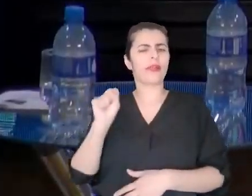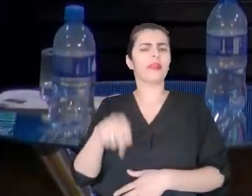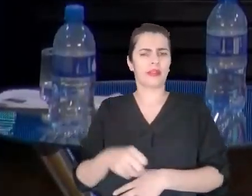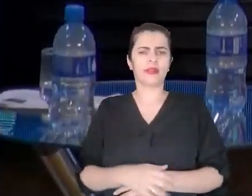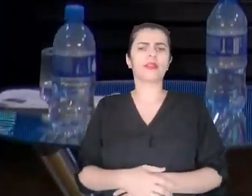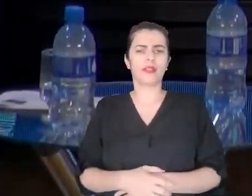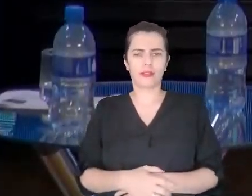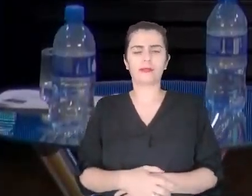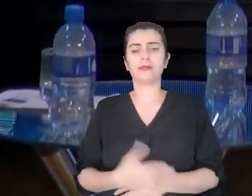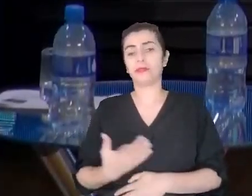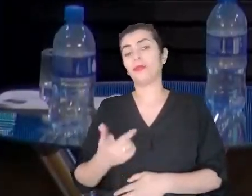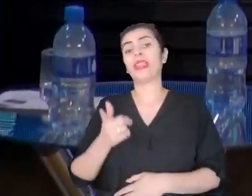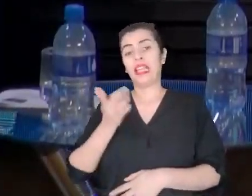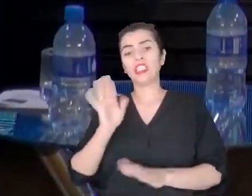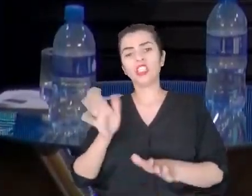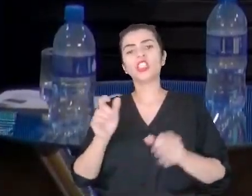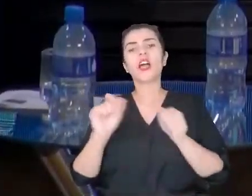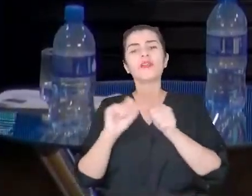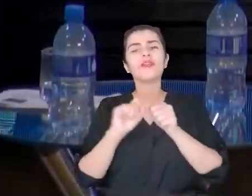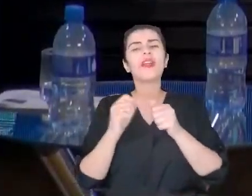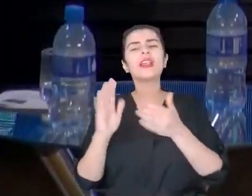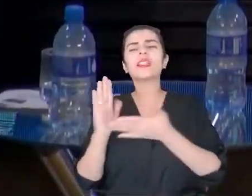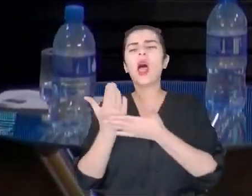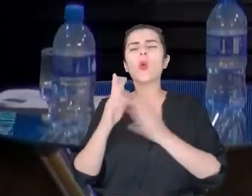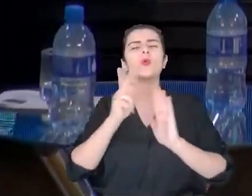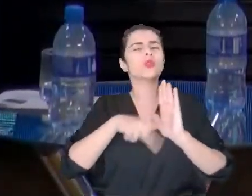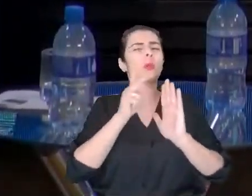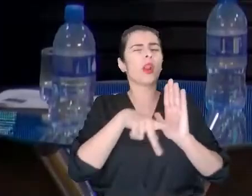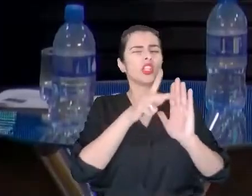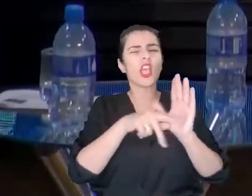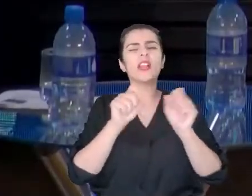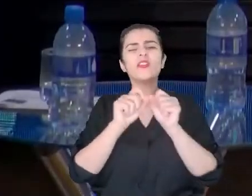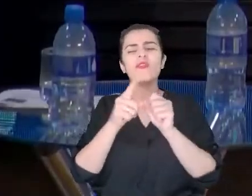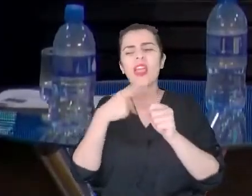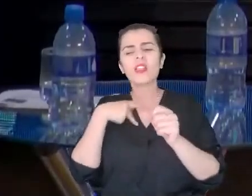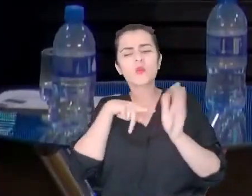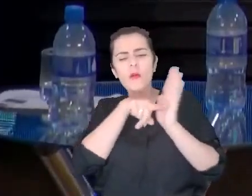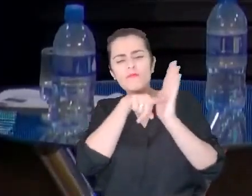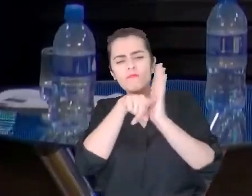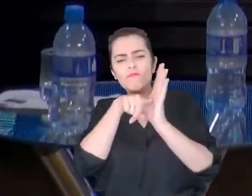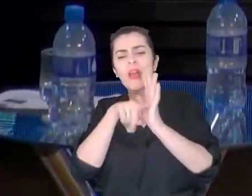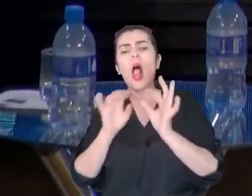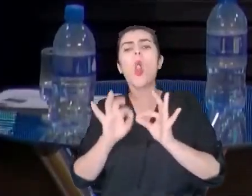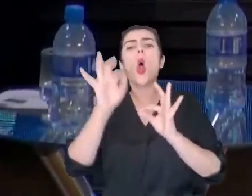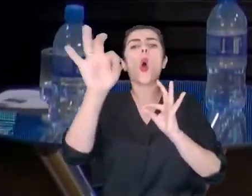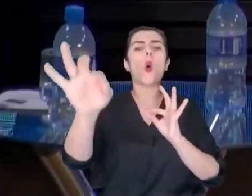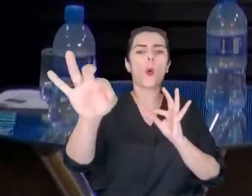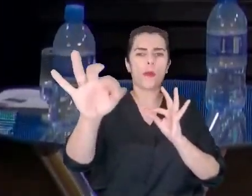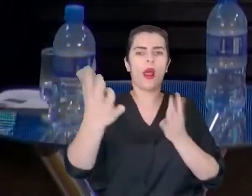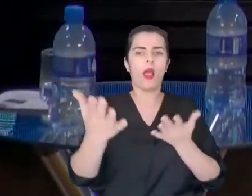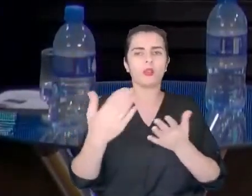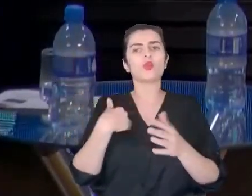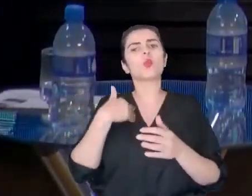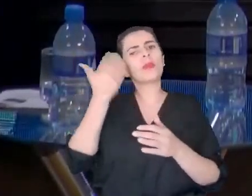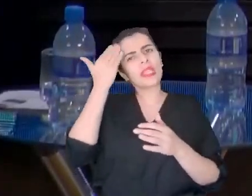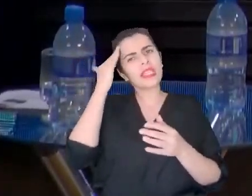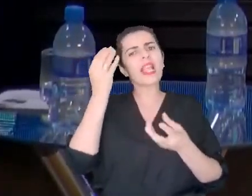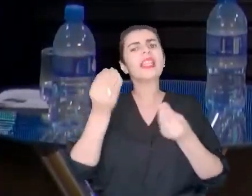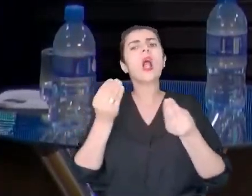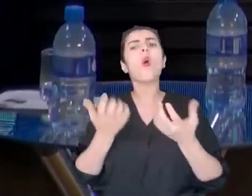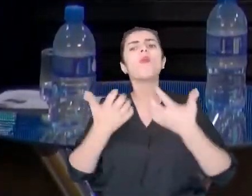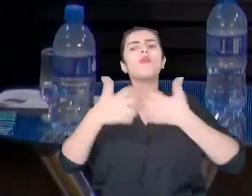A gente tem feito, em alguns projetos, algumas simulações de longo prazo, até para entender o funcionamento desses drenos